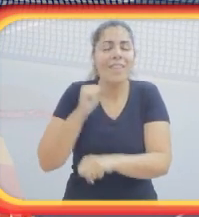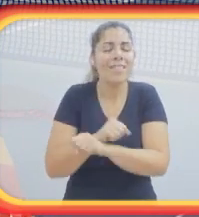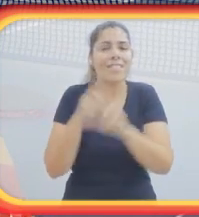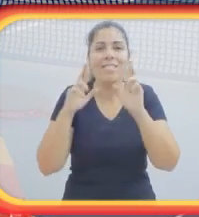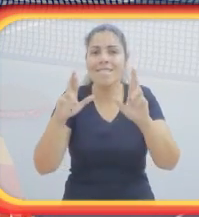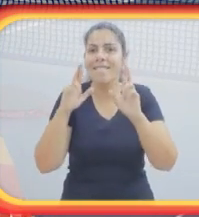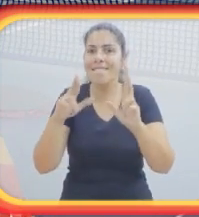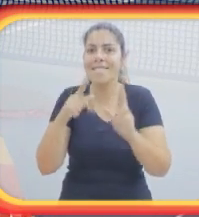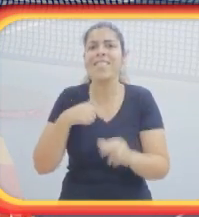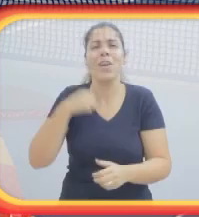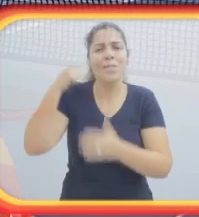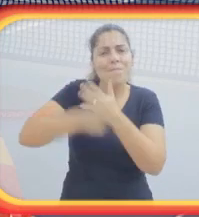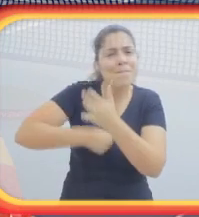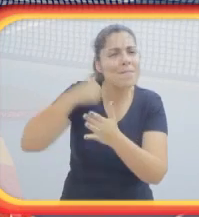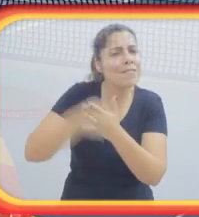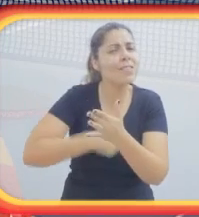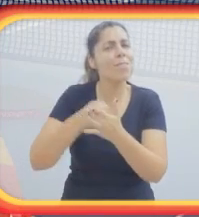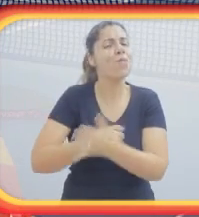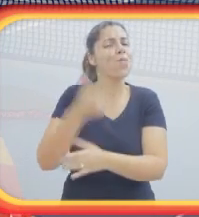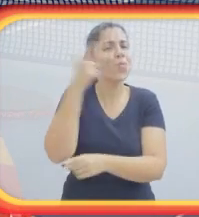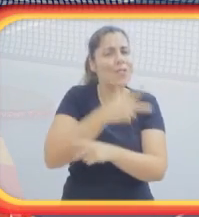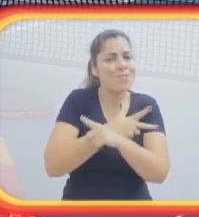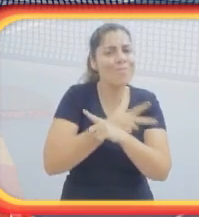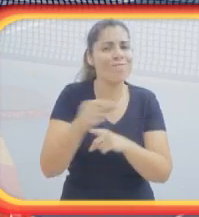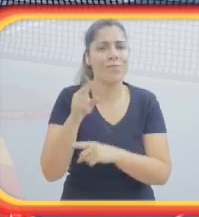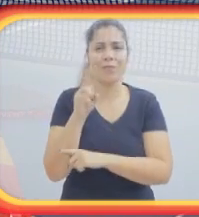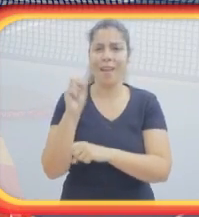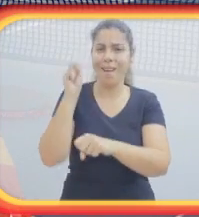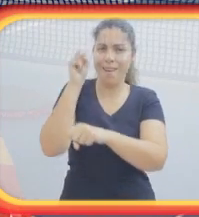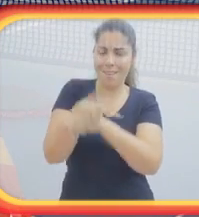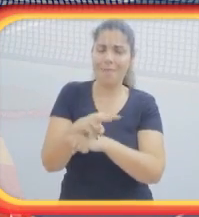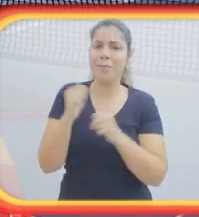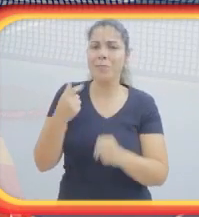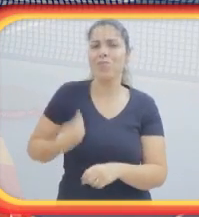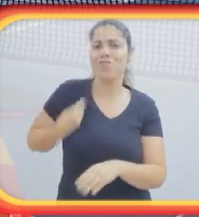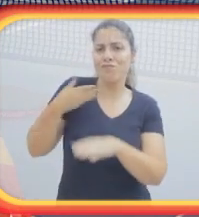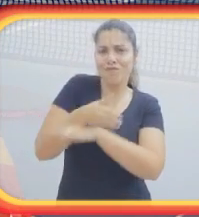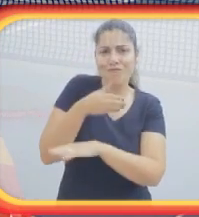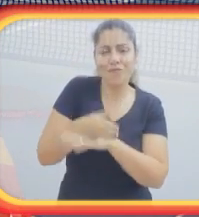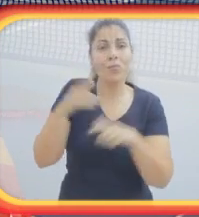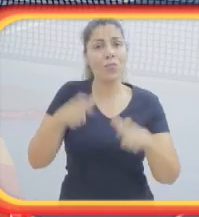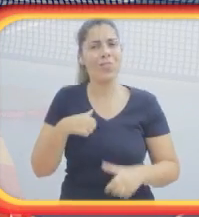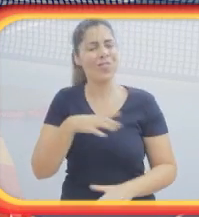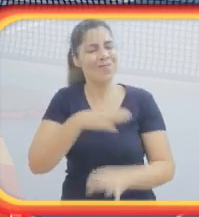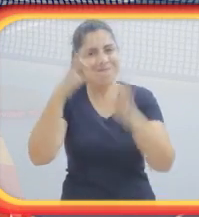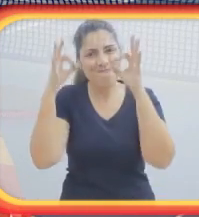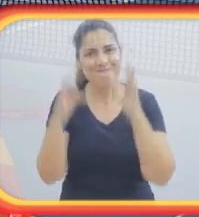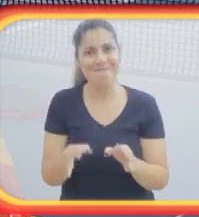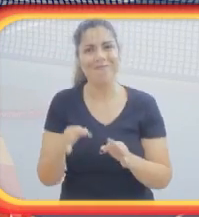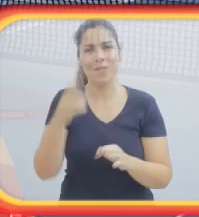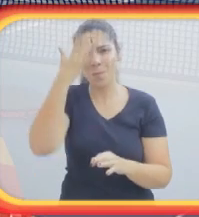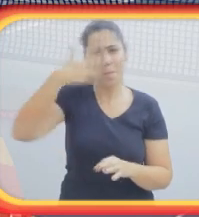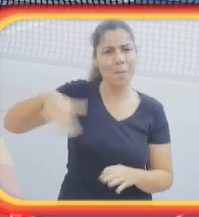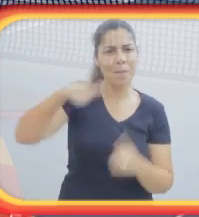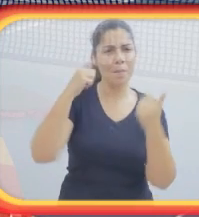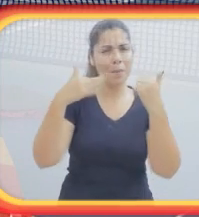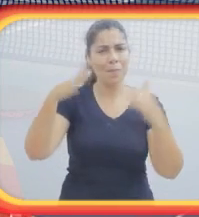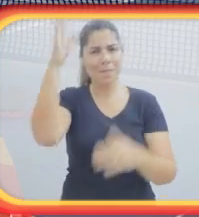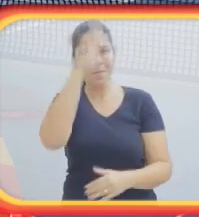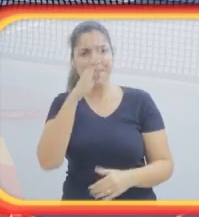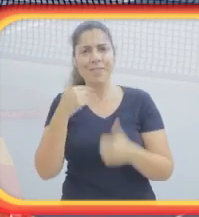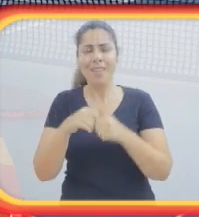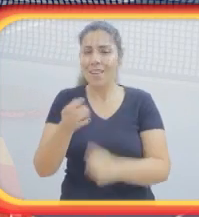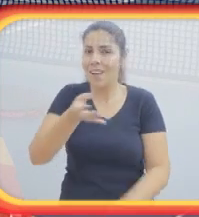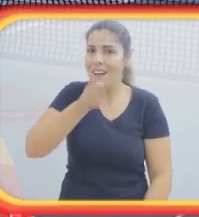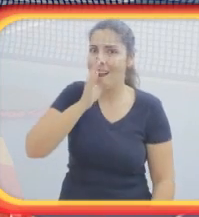fico emocionado, né, que é um momento que eu esperei muito por isso. Eu batalhei muito para conseguir essa vaga e